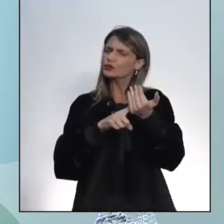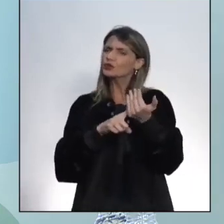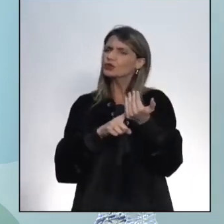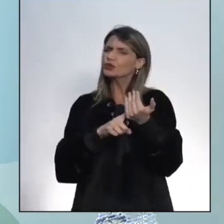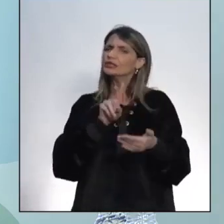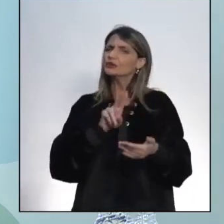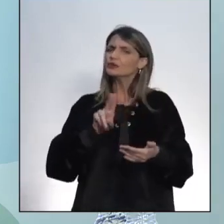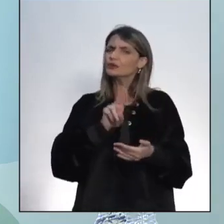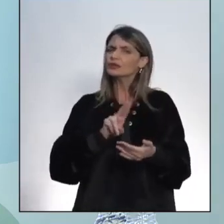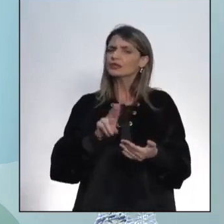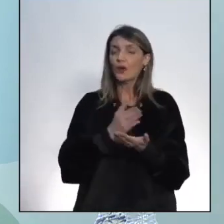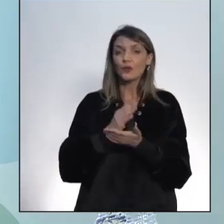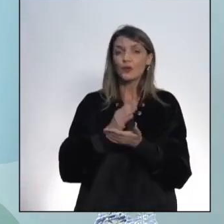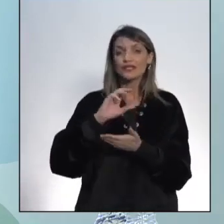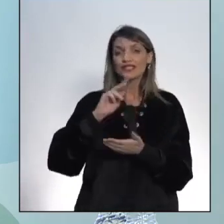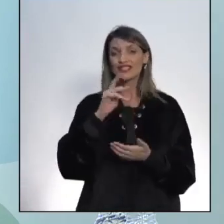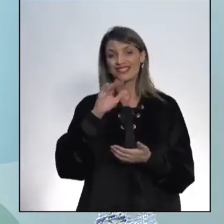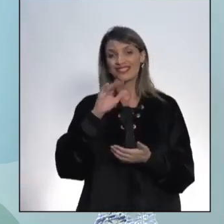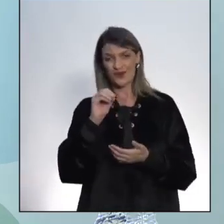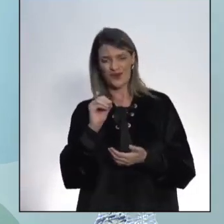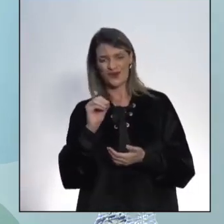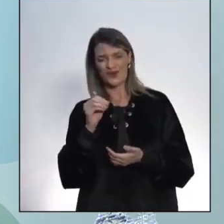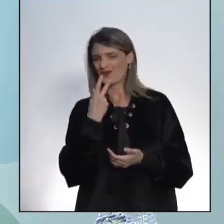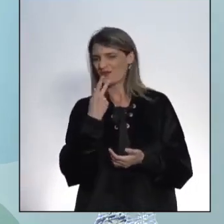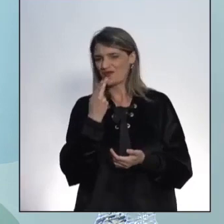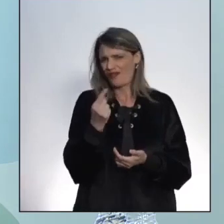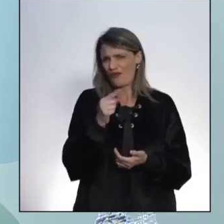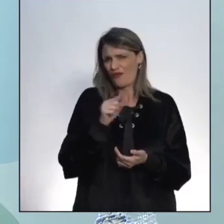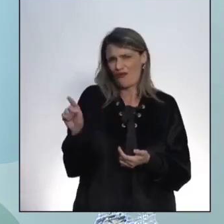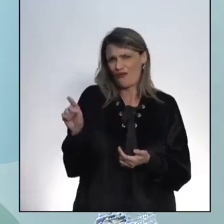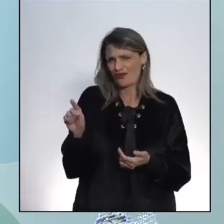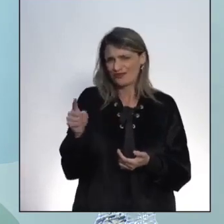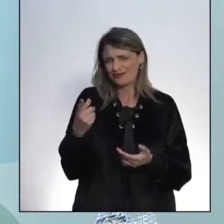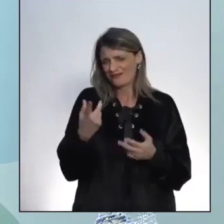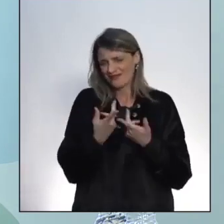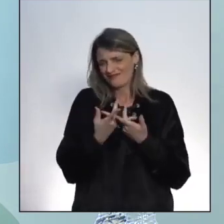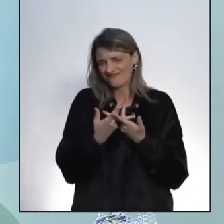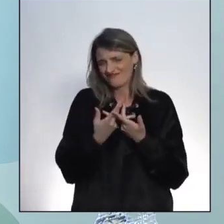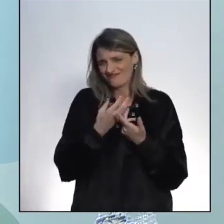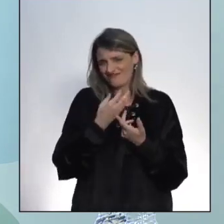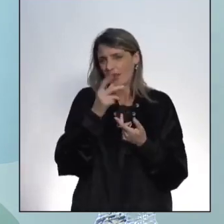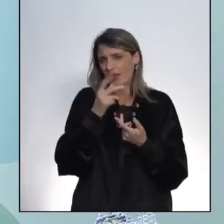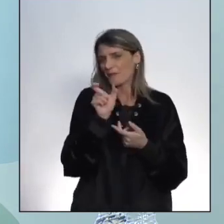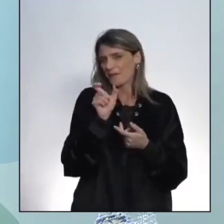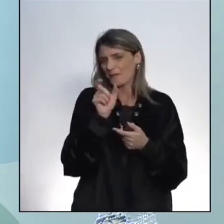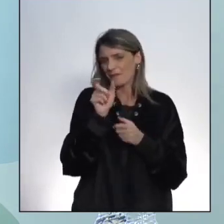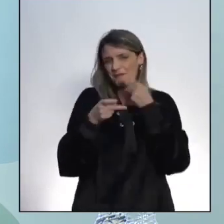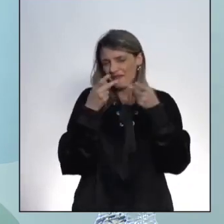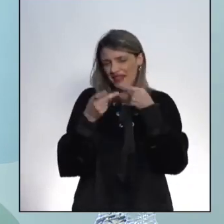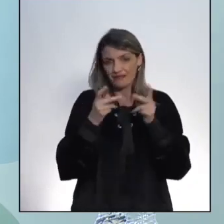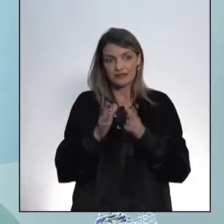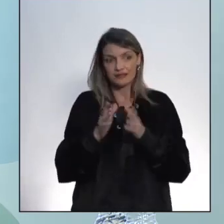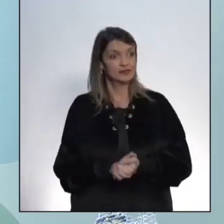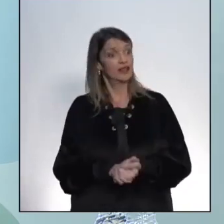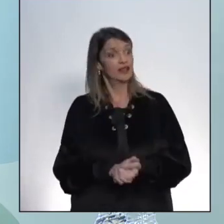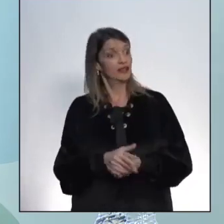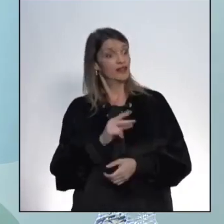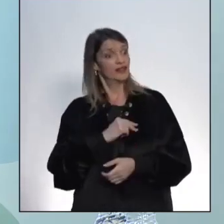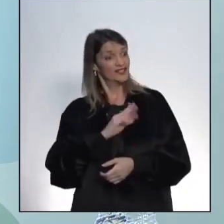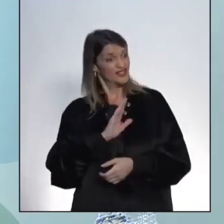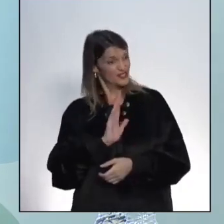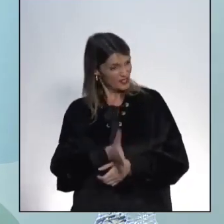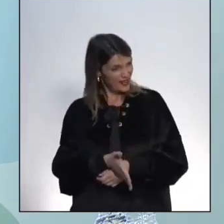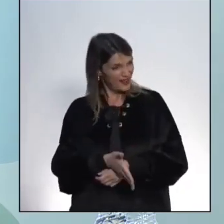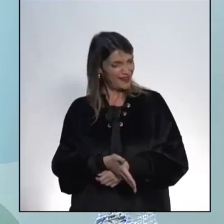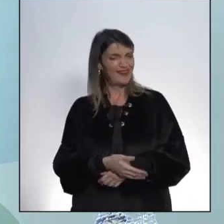começar contigo, Chico. Suas considerações finais sobre o nosso tema. Já? Já, não passa rápido. Eu já